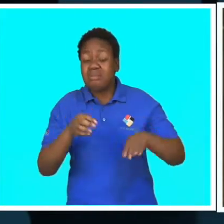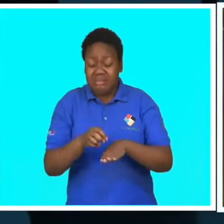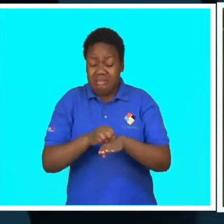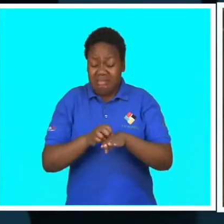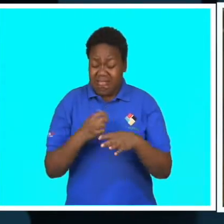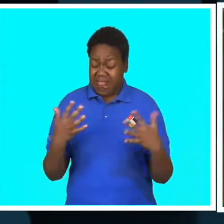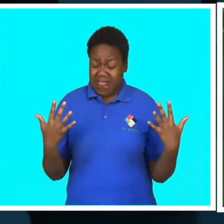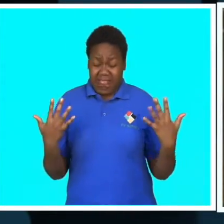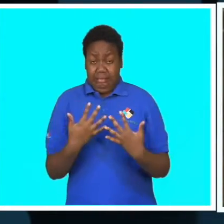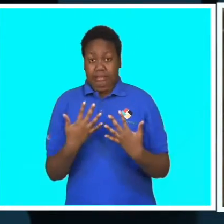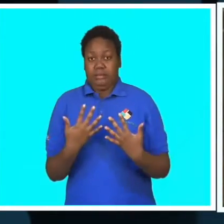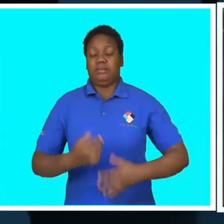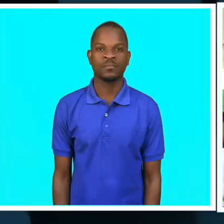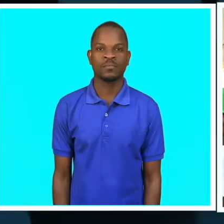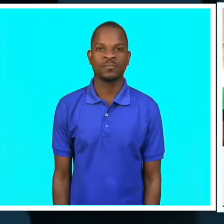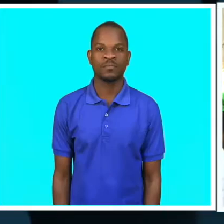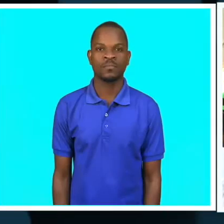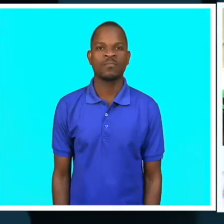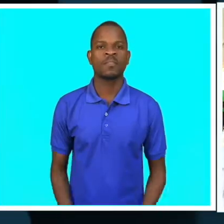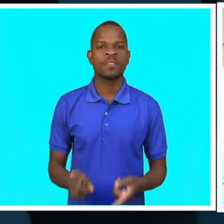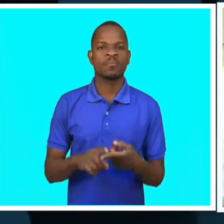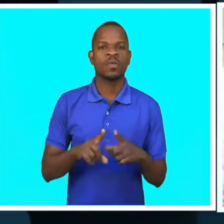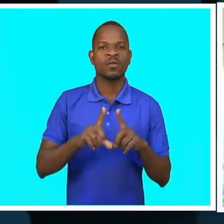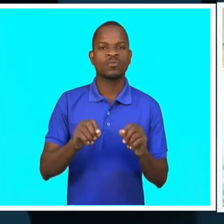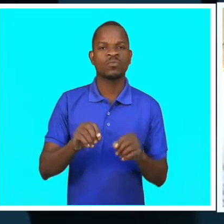aos sintomas do sarampo.